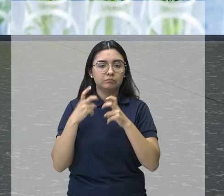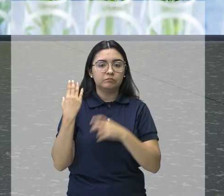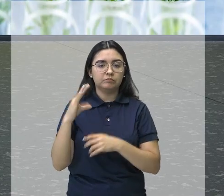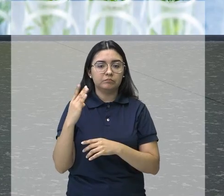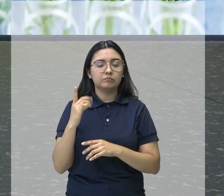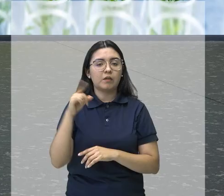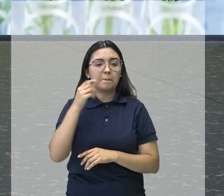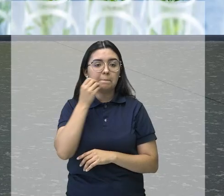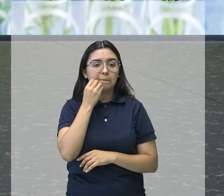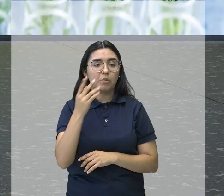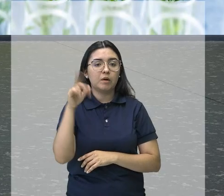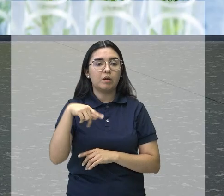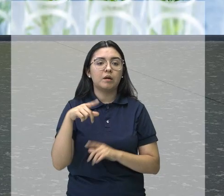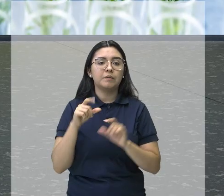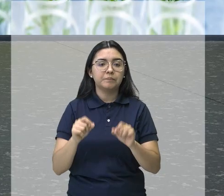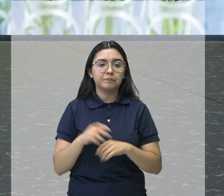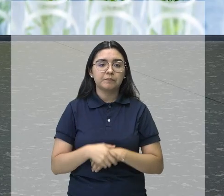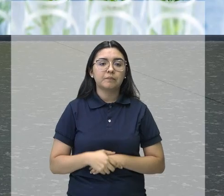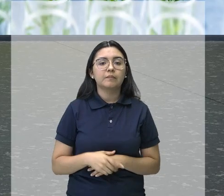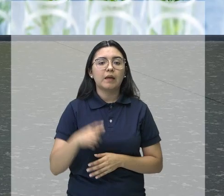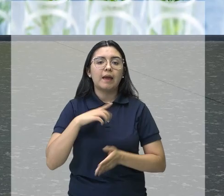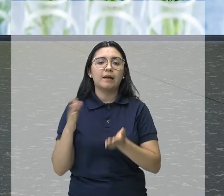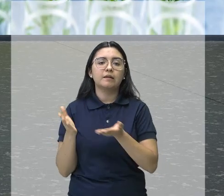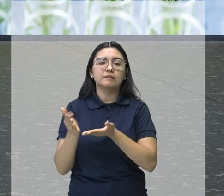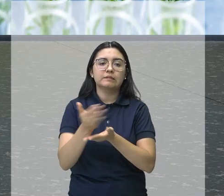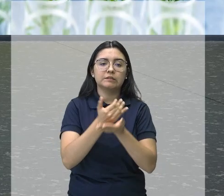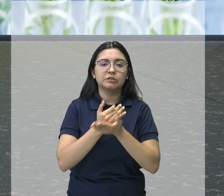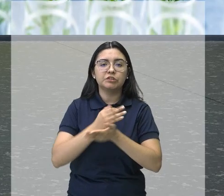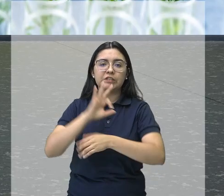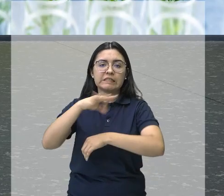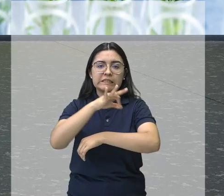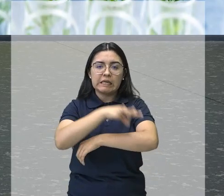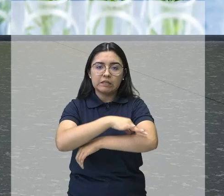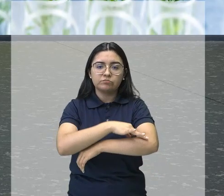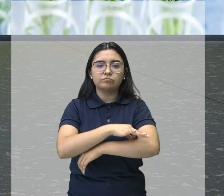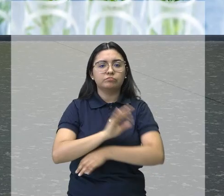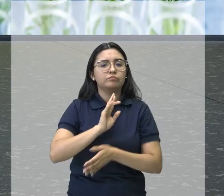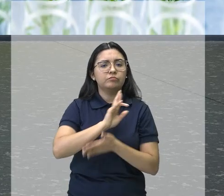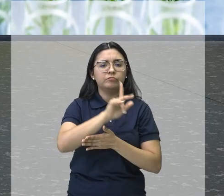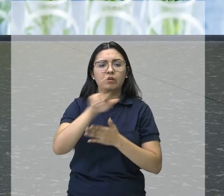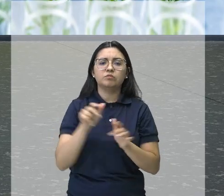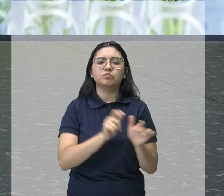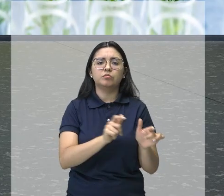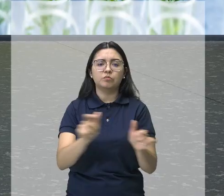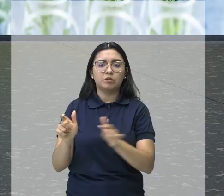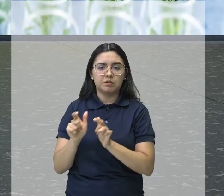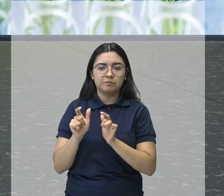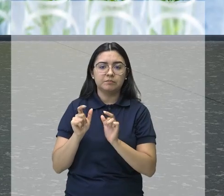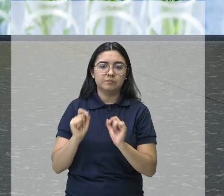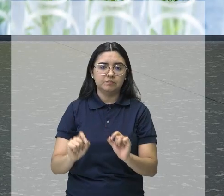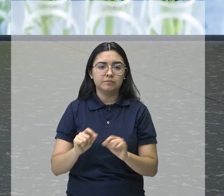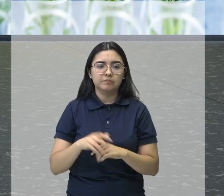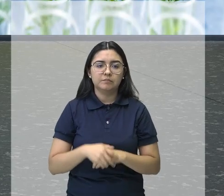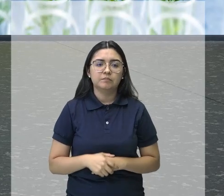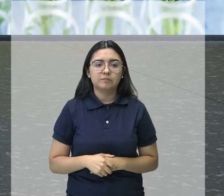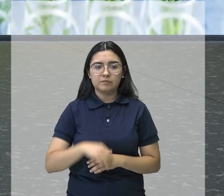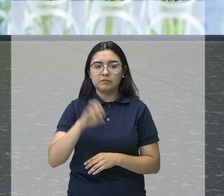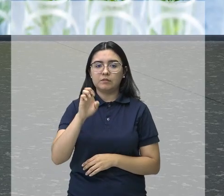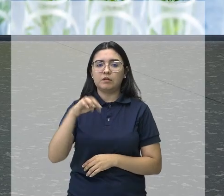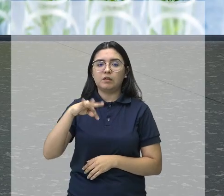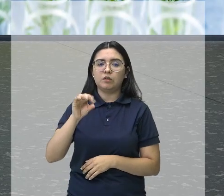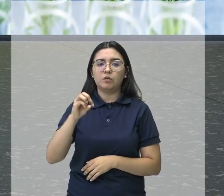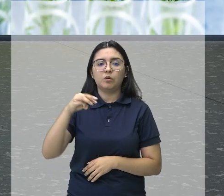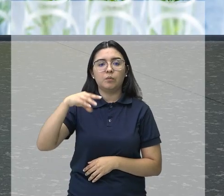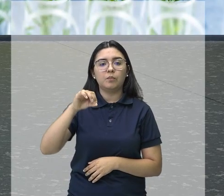é benéfico é a coleta de insetos em diferentes habitats. Isso aí já são os